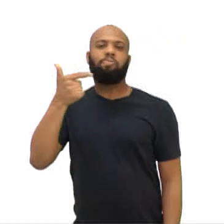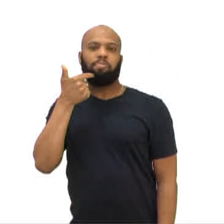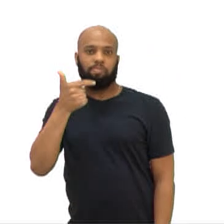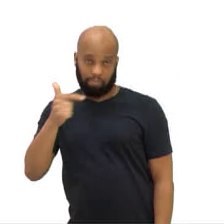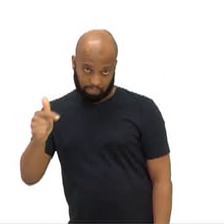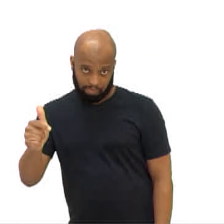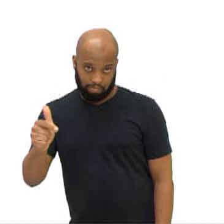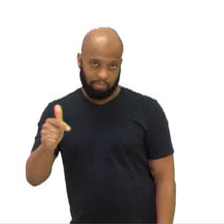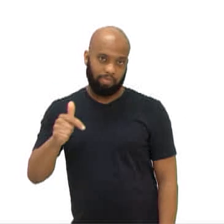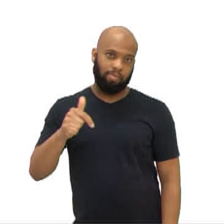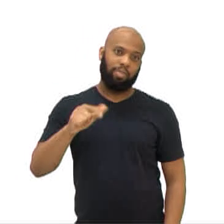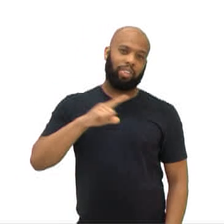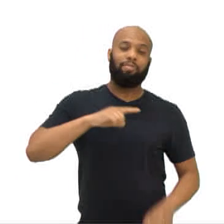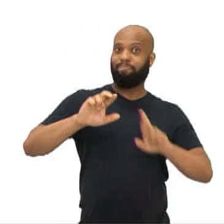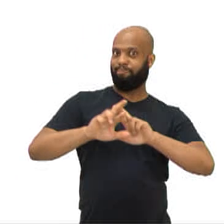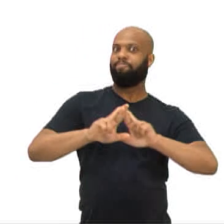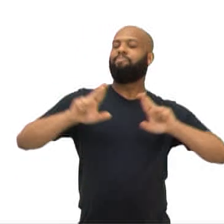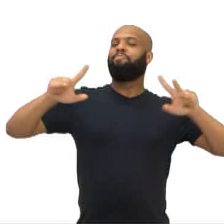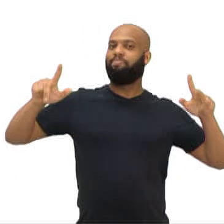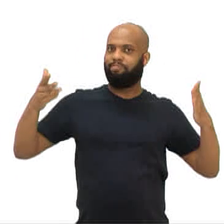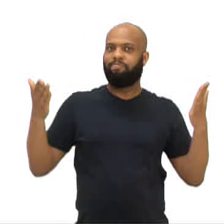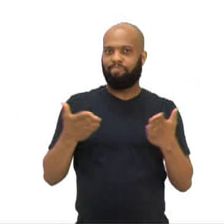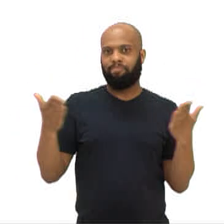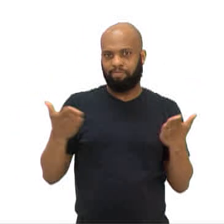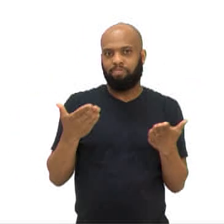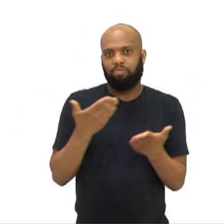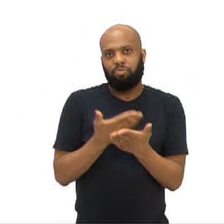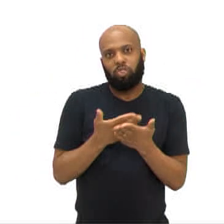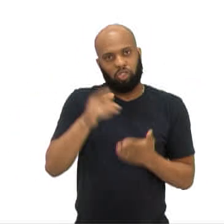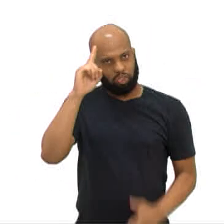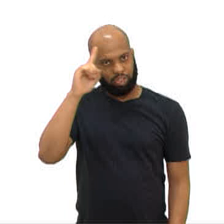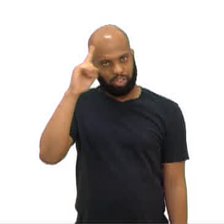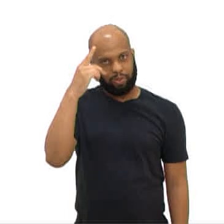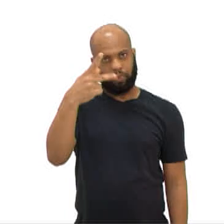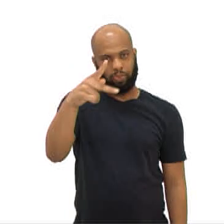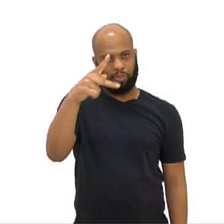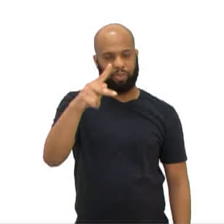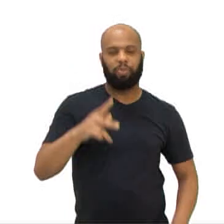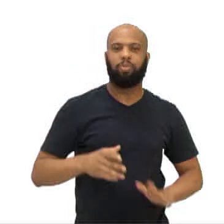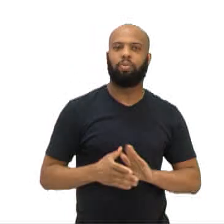língua, provavelmente bem diferente do dia a dia de vocês.